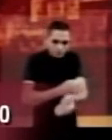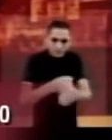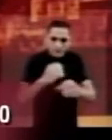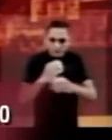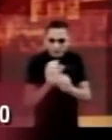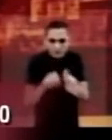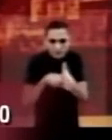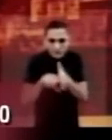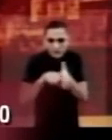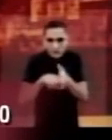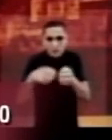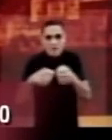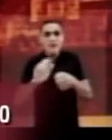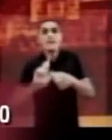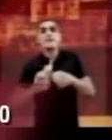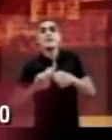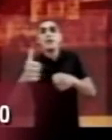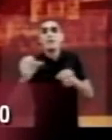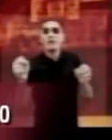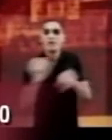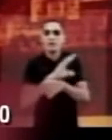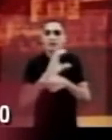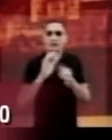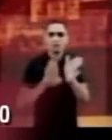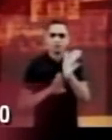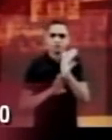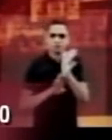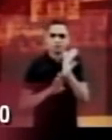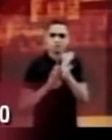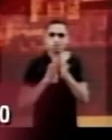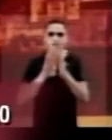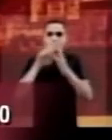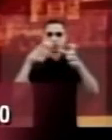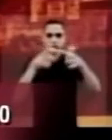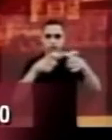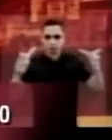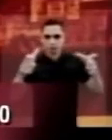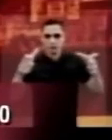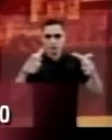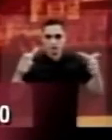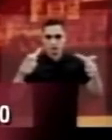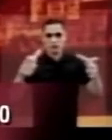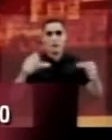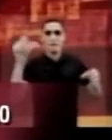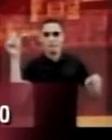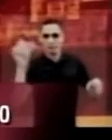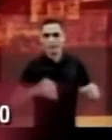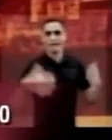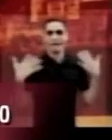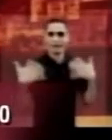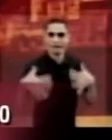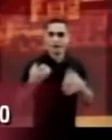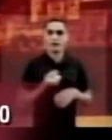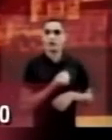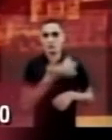Então não adiantava fazer antes. Nosso pico foi no final de julho, começo de agosto.